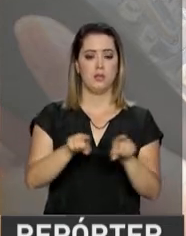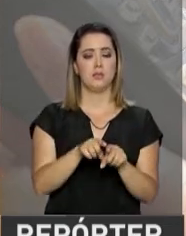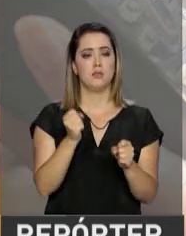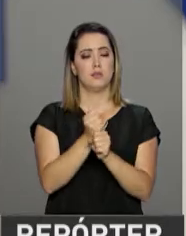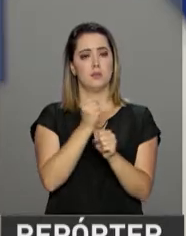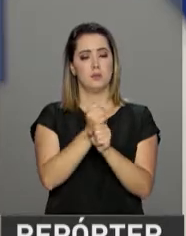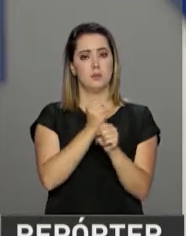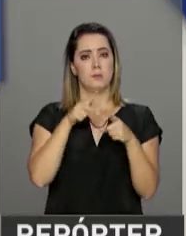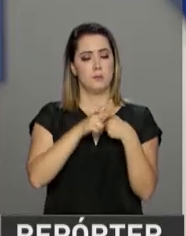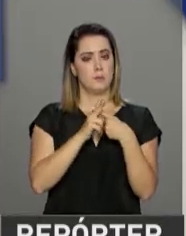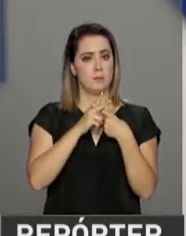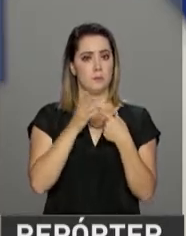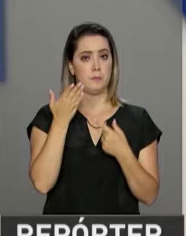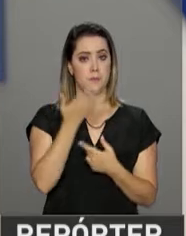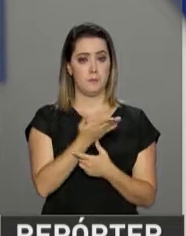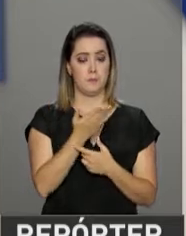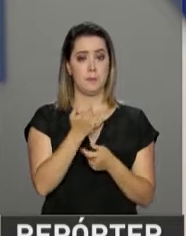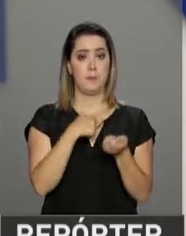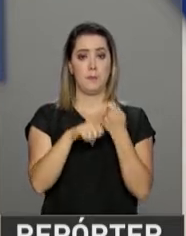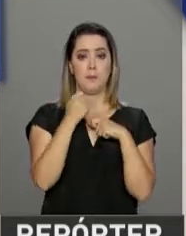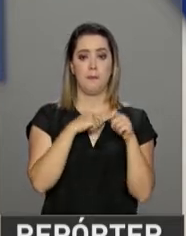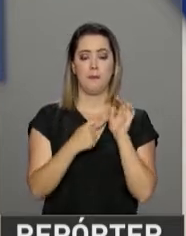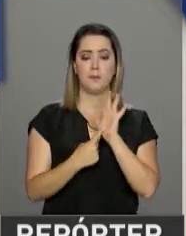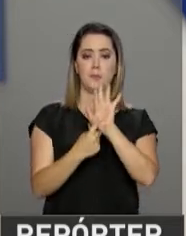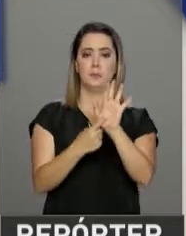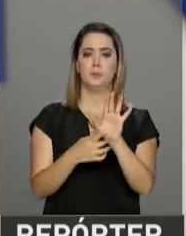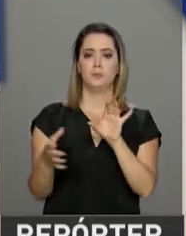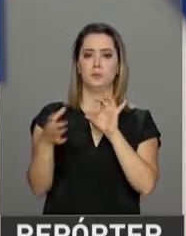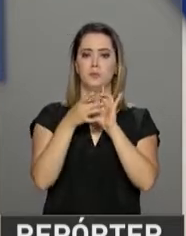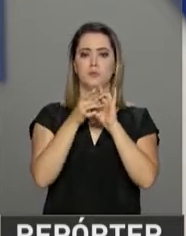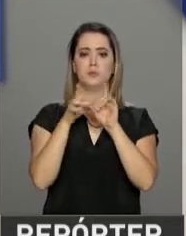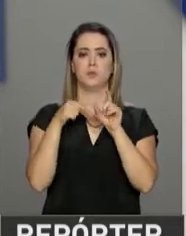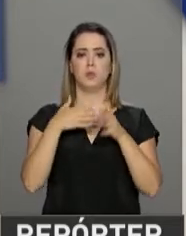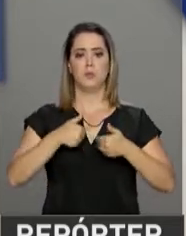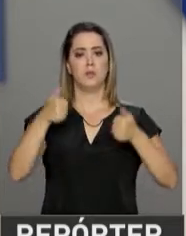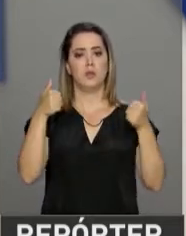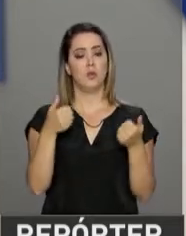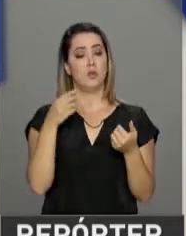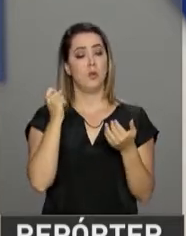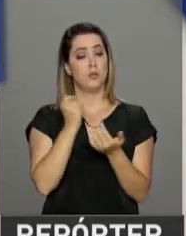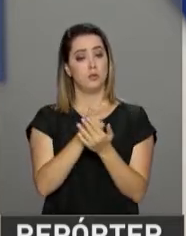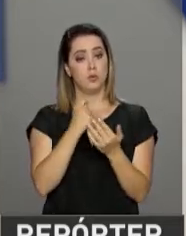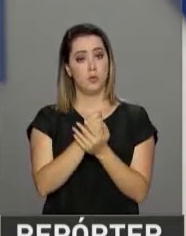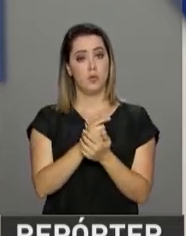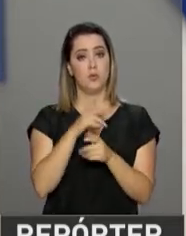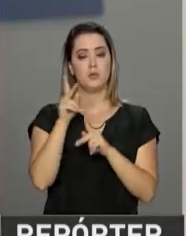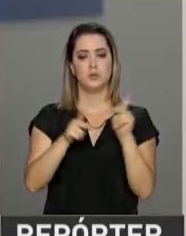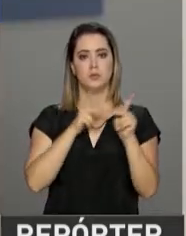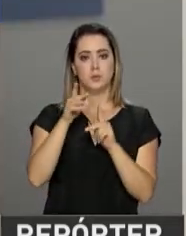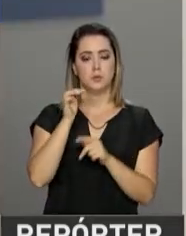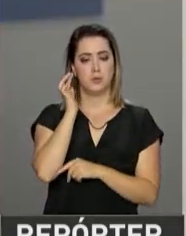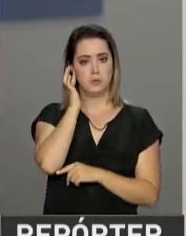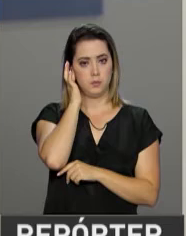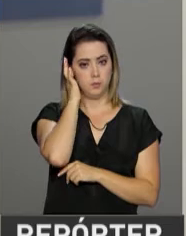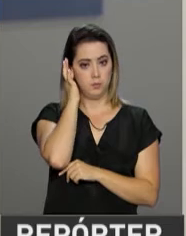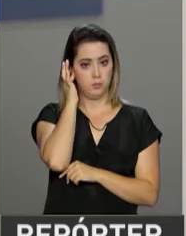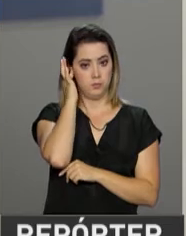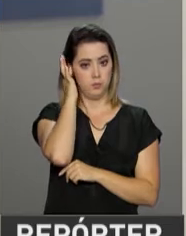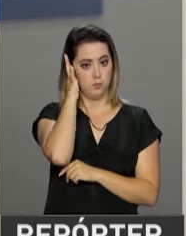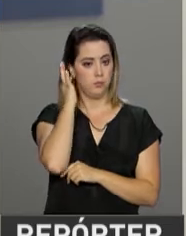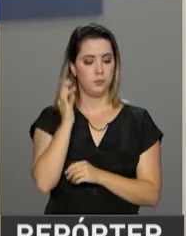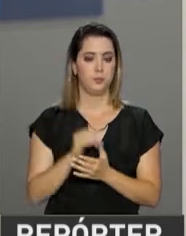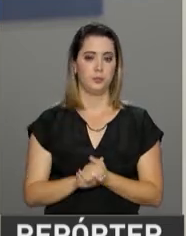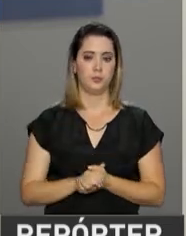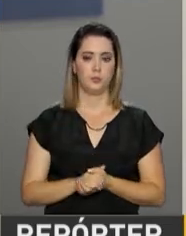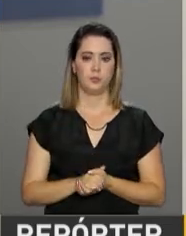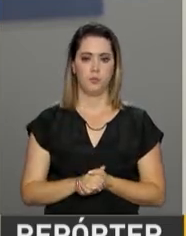em si economia está associa o resultado a uma melhora nas condições de consumo da população vendas do varejo dependem